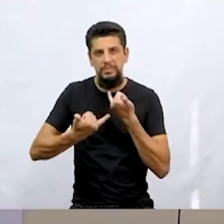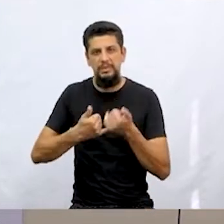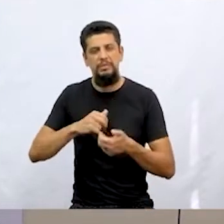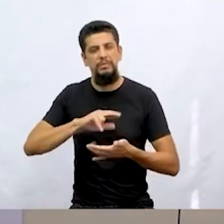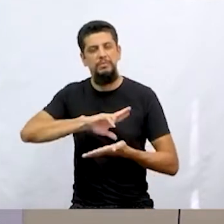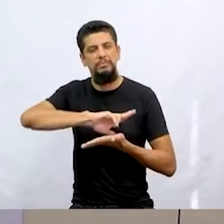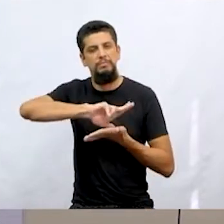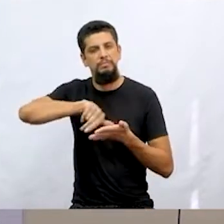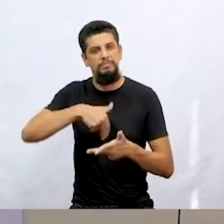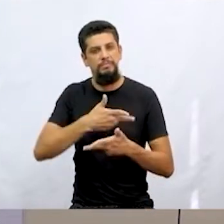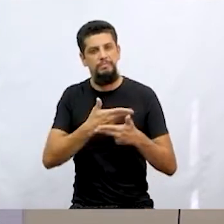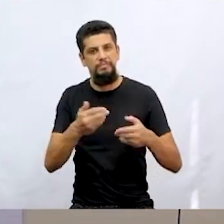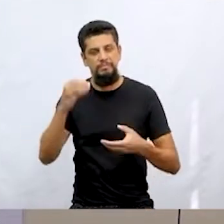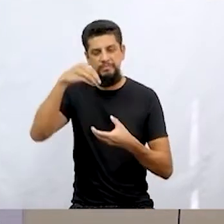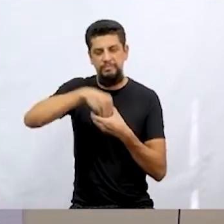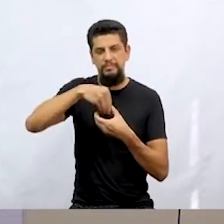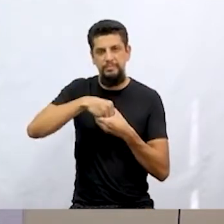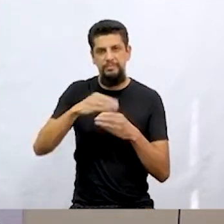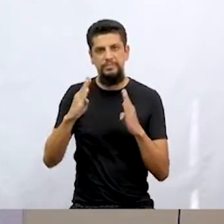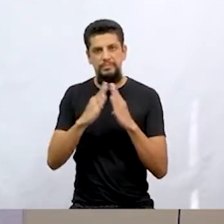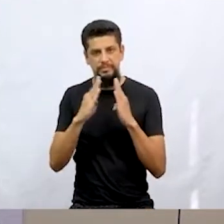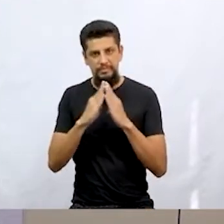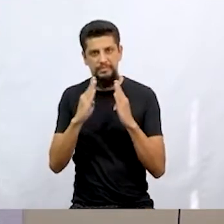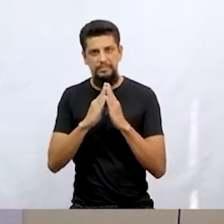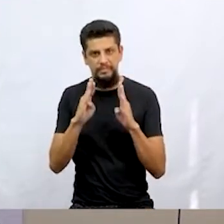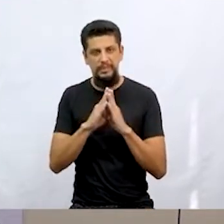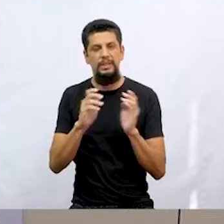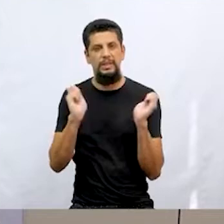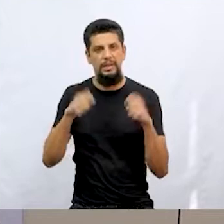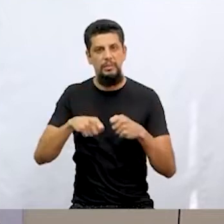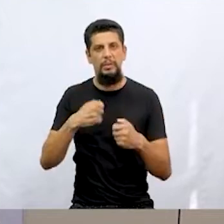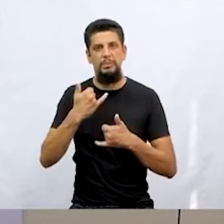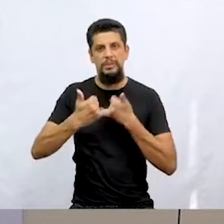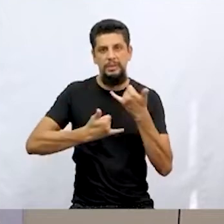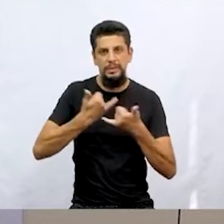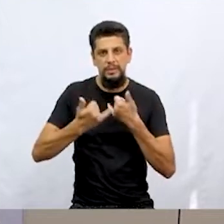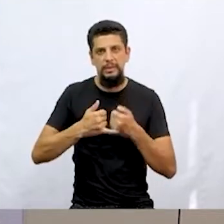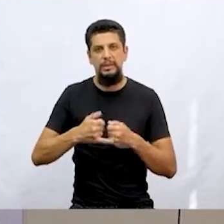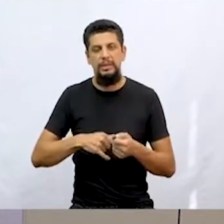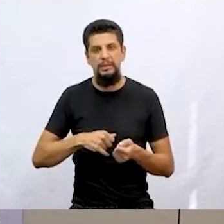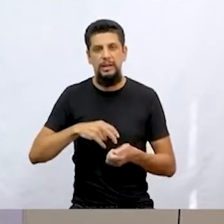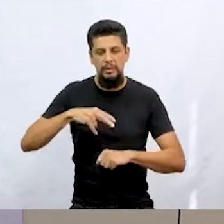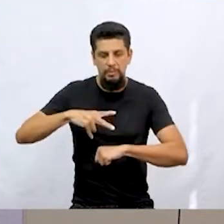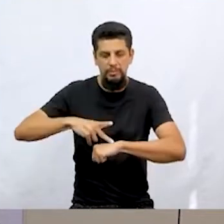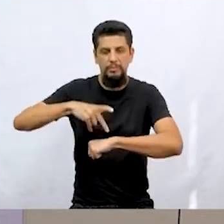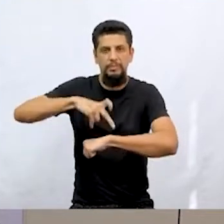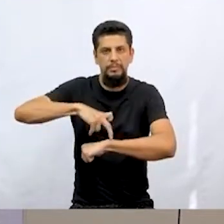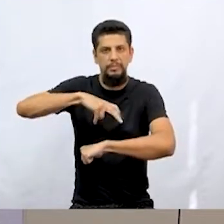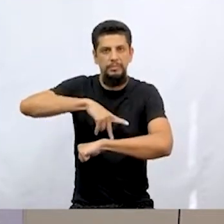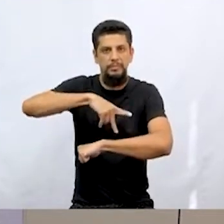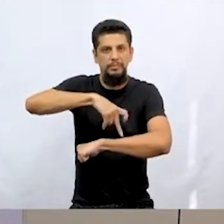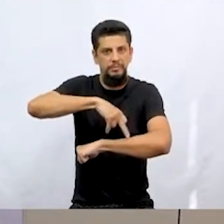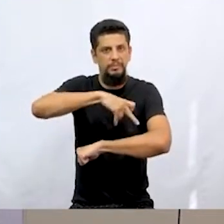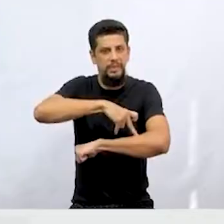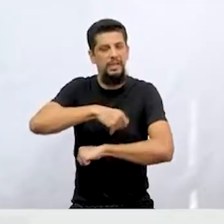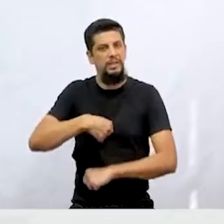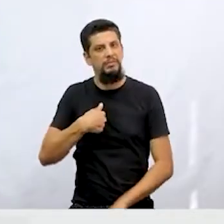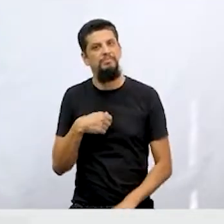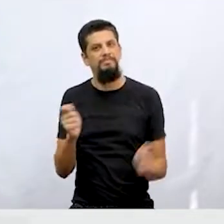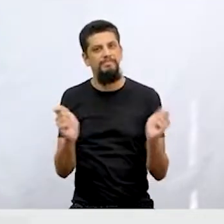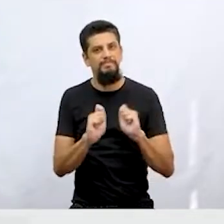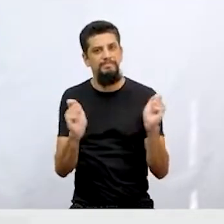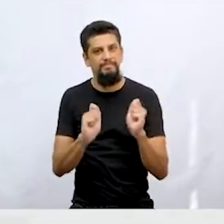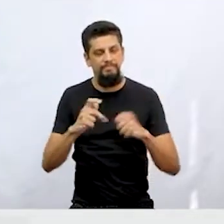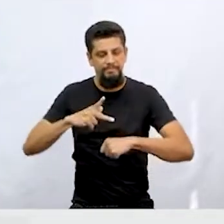Sim, de várias coisas, né? Dentro de casa, de bambolê, dá pra brincar. Amarelinha. Né? Amarelinha. Nossa,